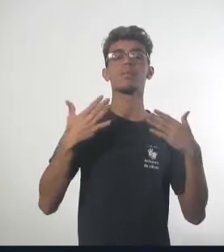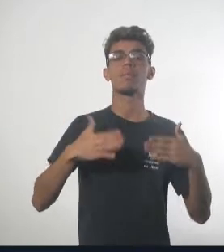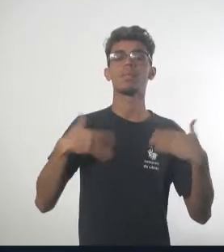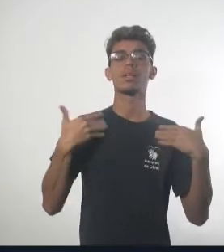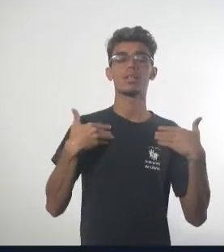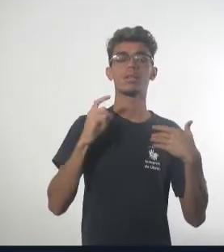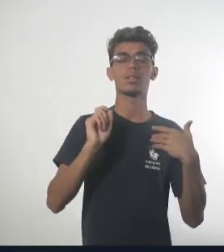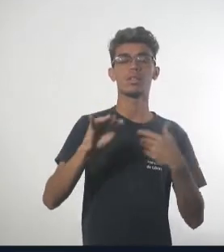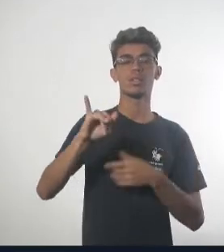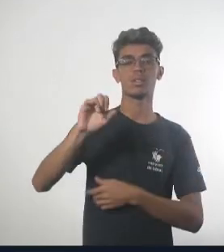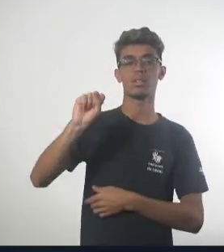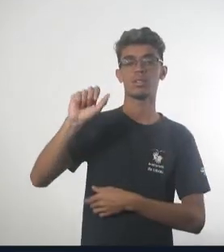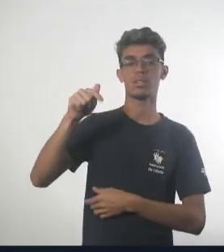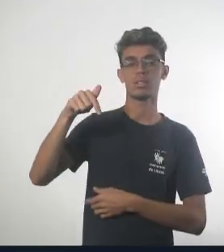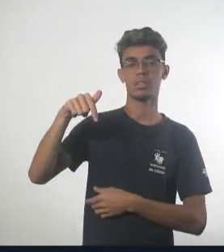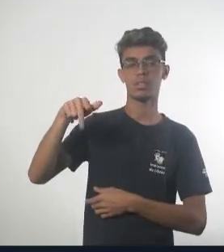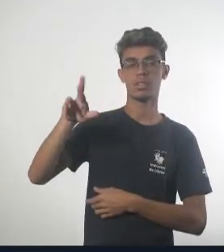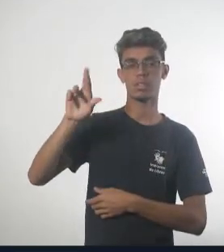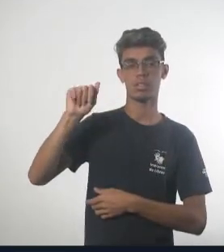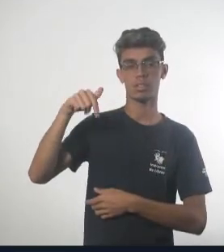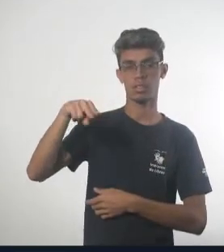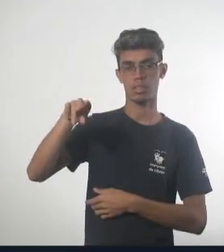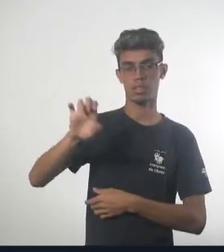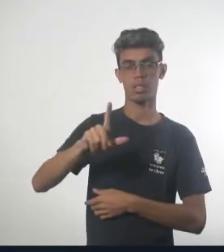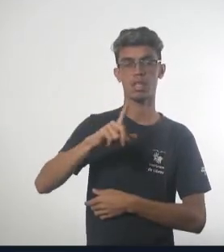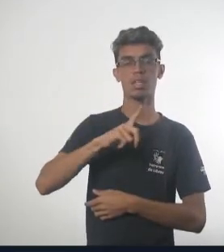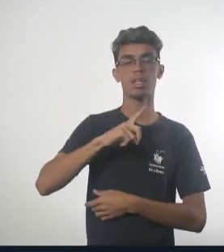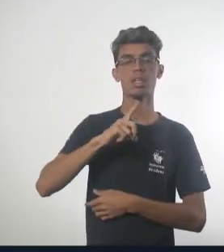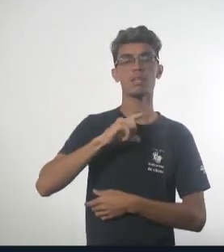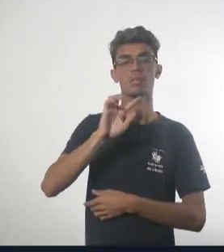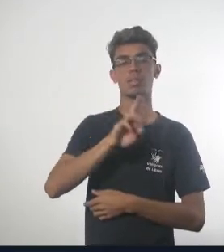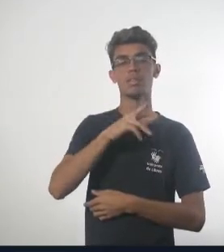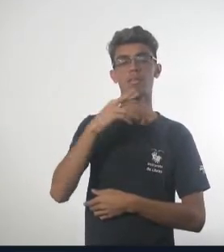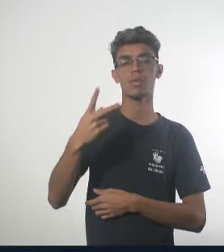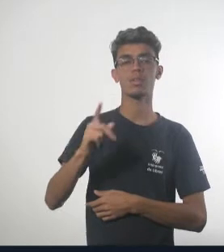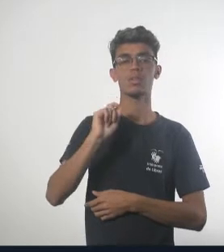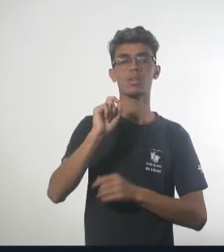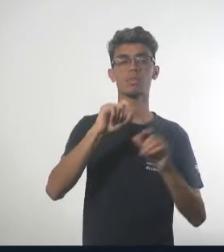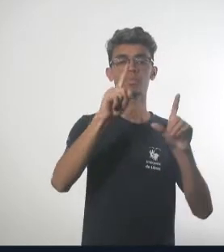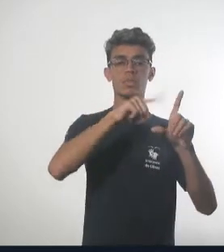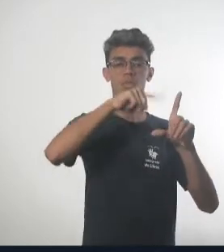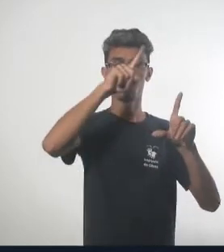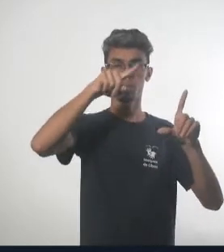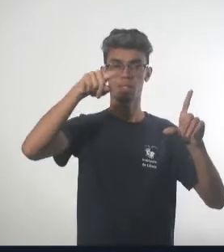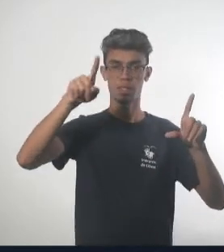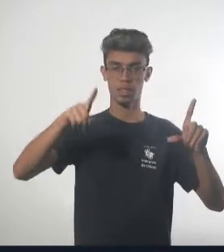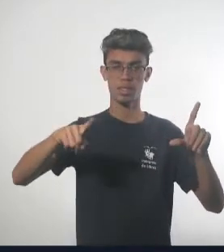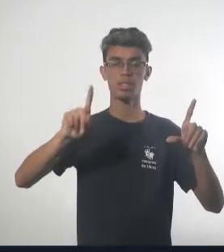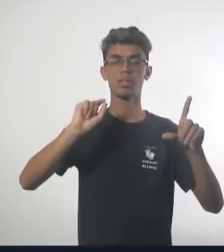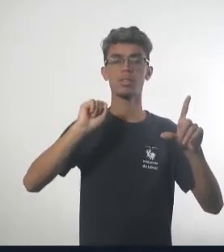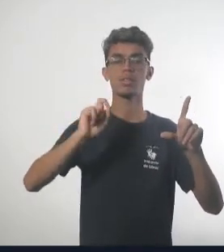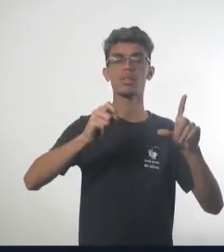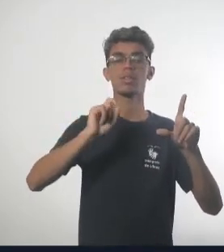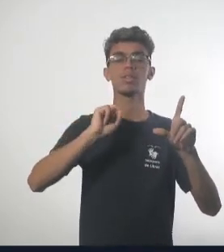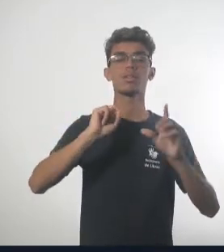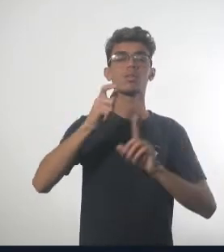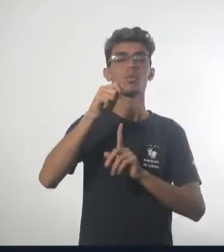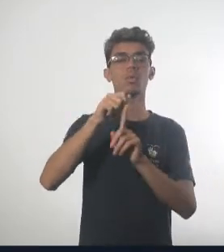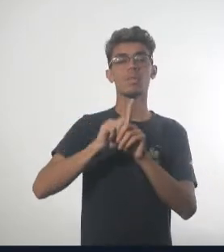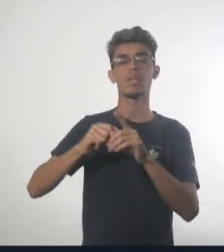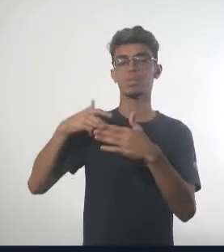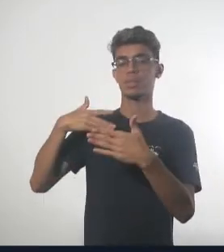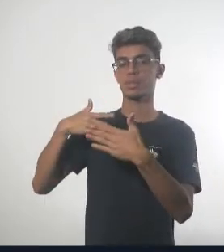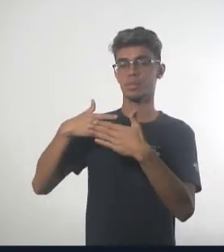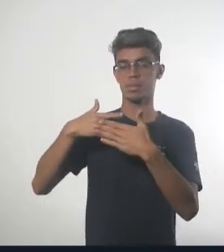são as SRAGs não especificadas. Existe uma tendência de aumento discreta nos últimos meses para as SRAGs causadas por